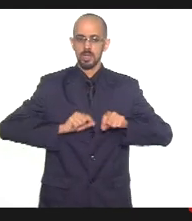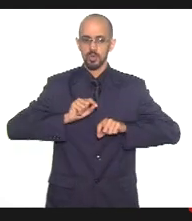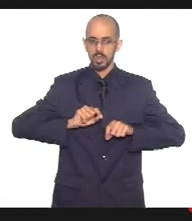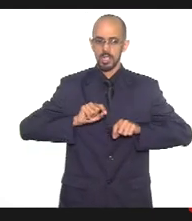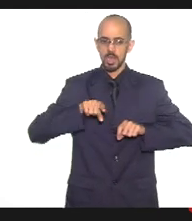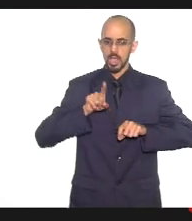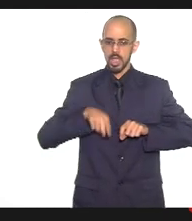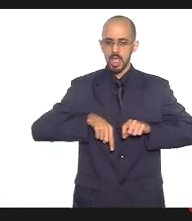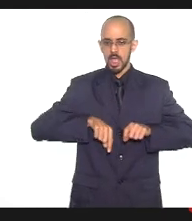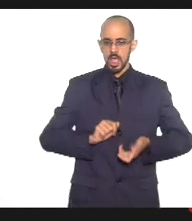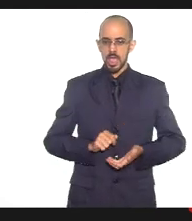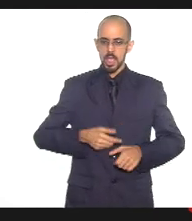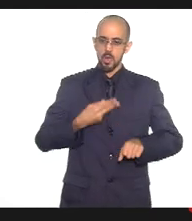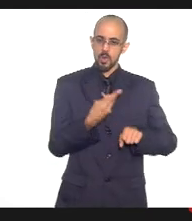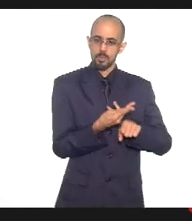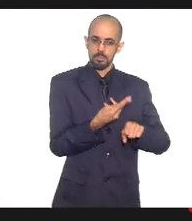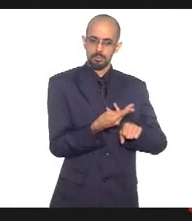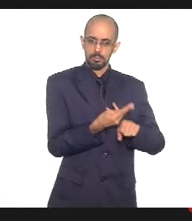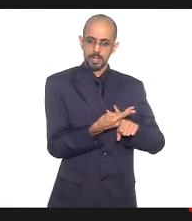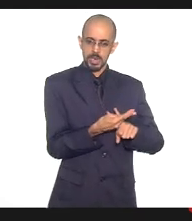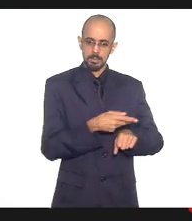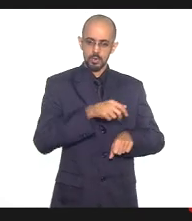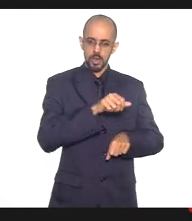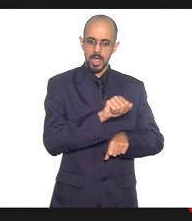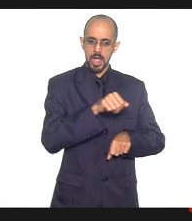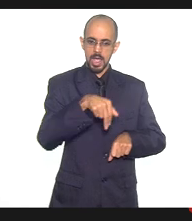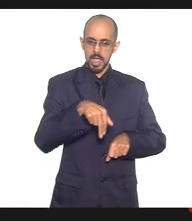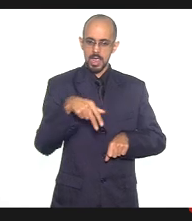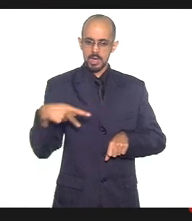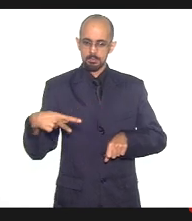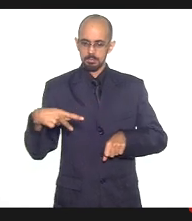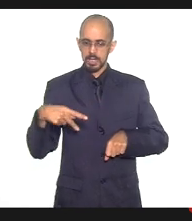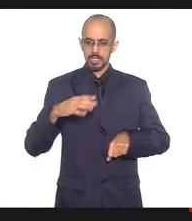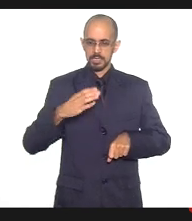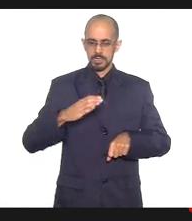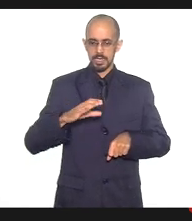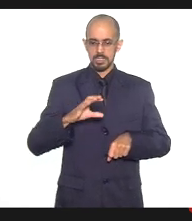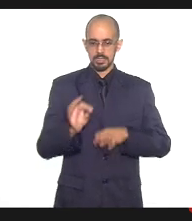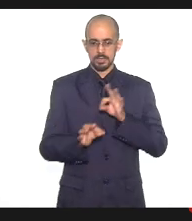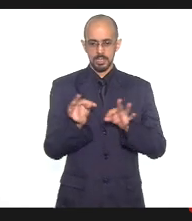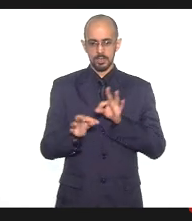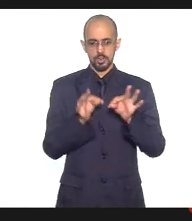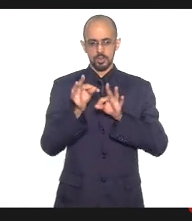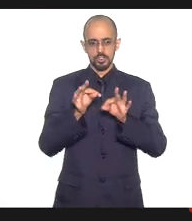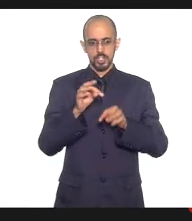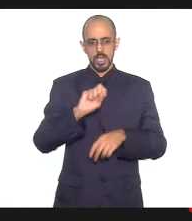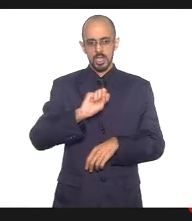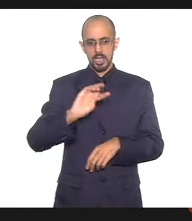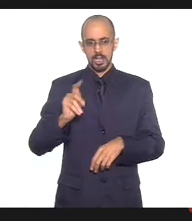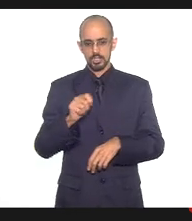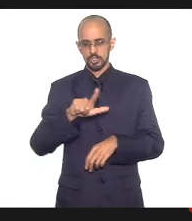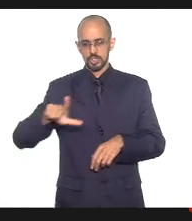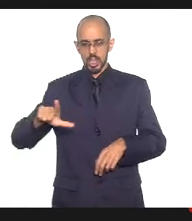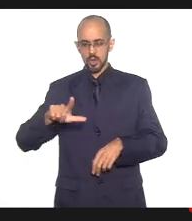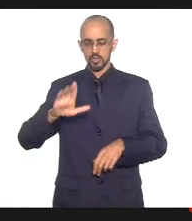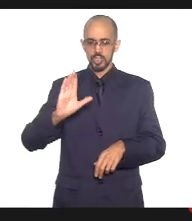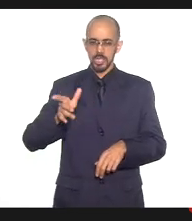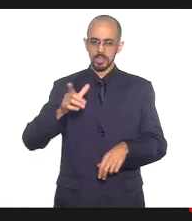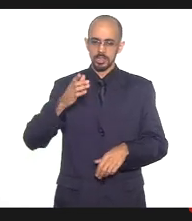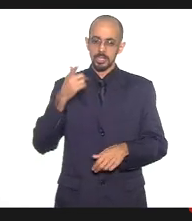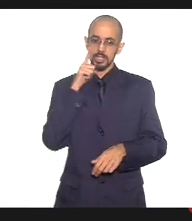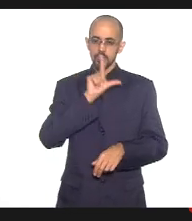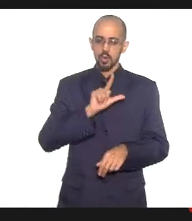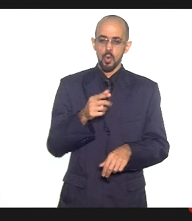né, através do seu prêmio ANP na área de ciência e tecnologia. A Shell já foi premiada com 4 prêmios dos 12